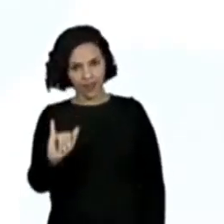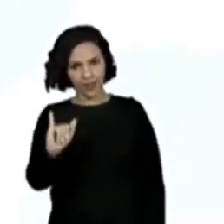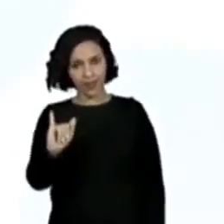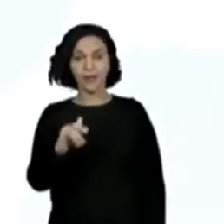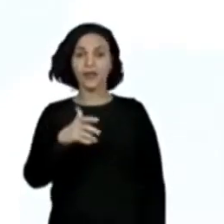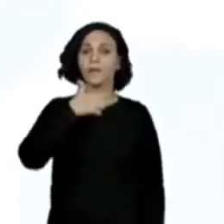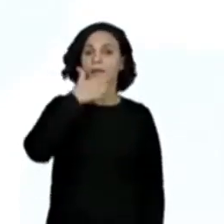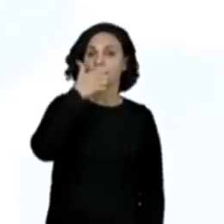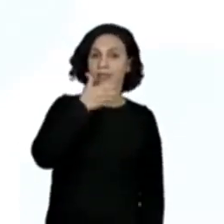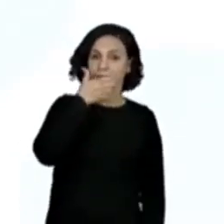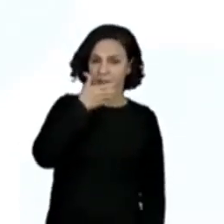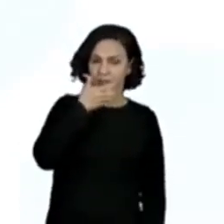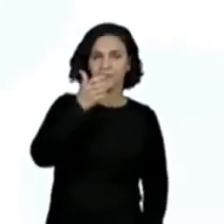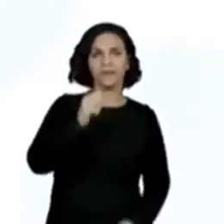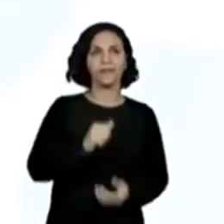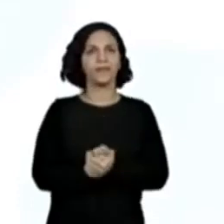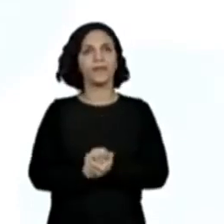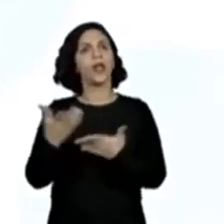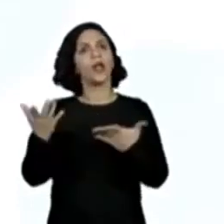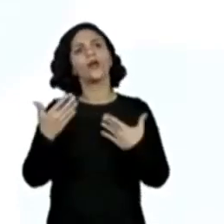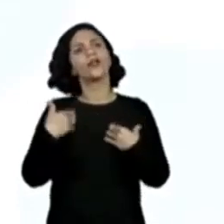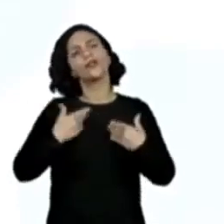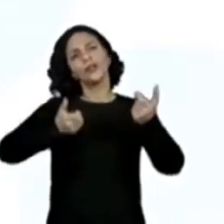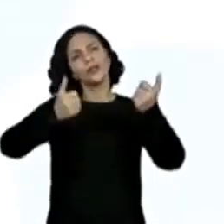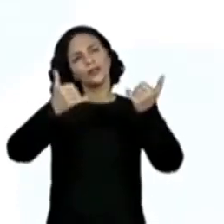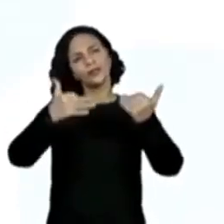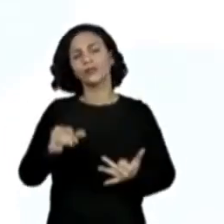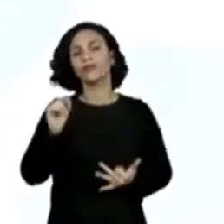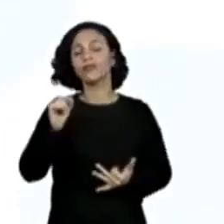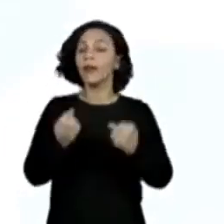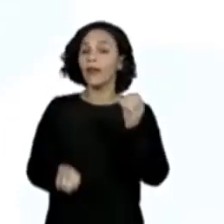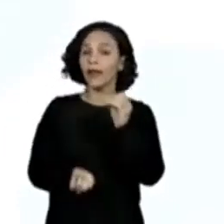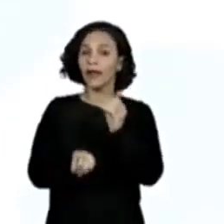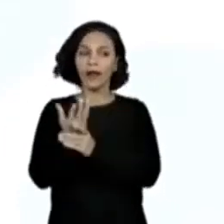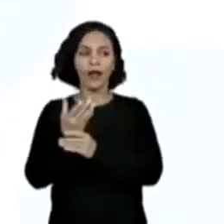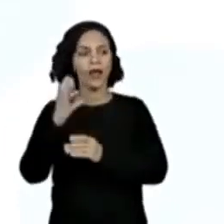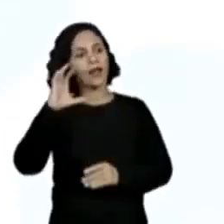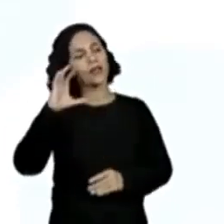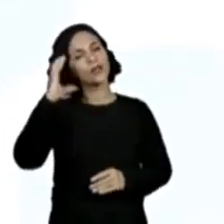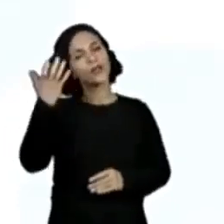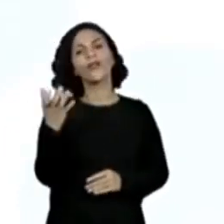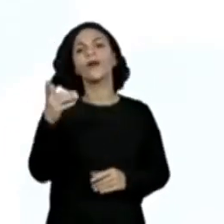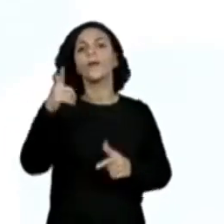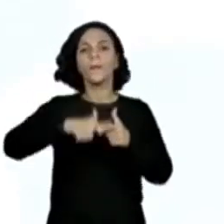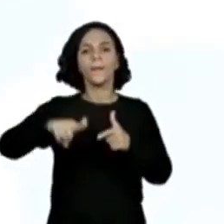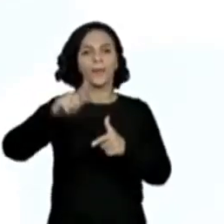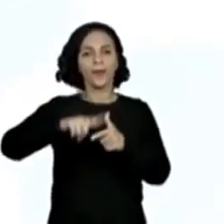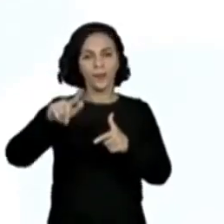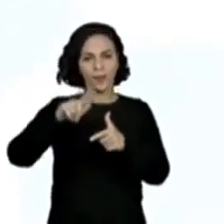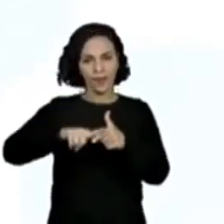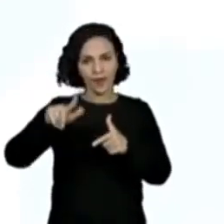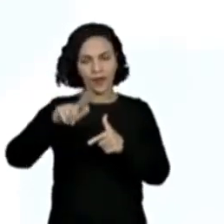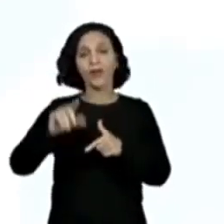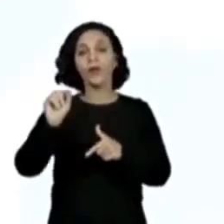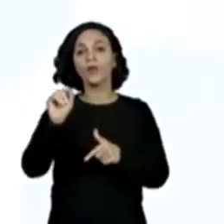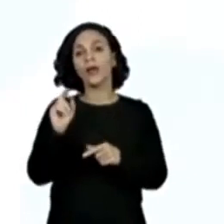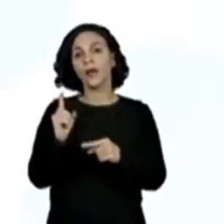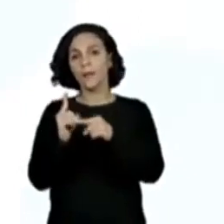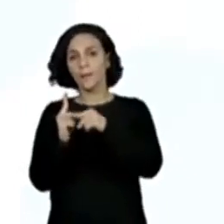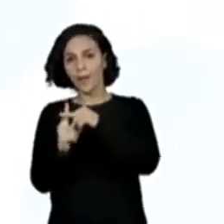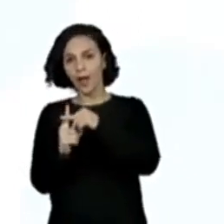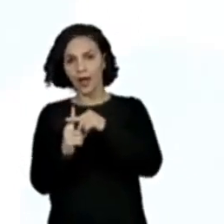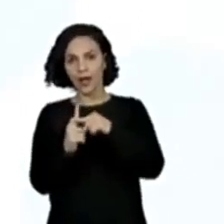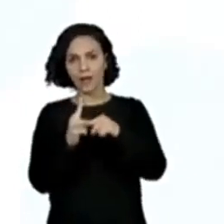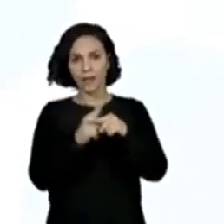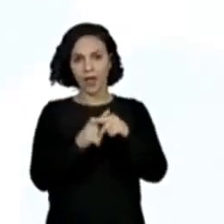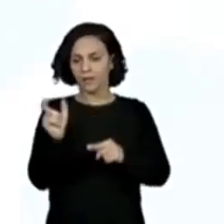EF02, MA07, resolver e elaborar situações-problema de adição de parcelas iguais por meio